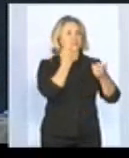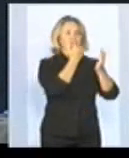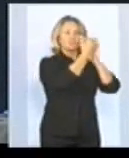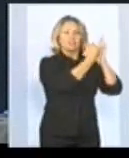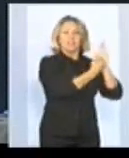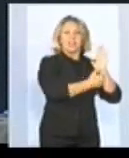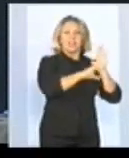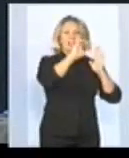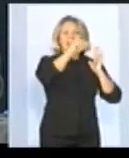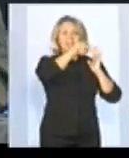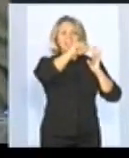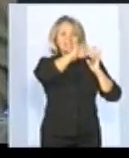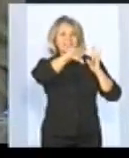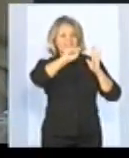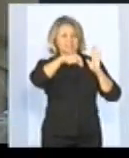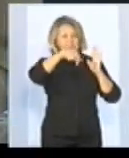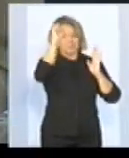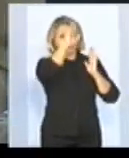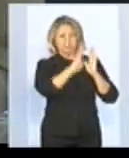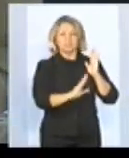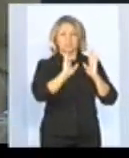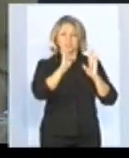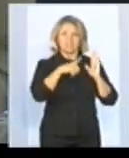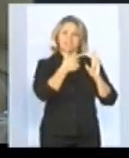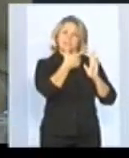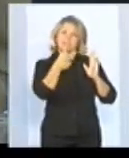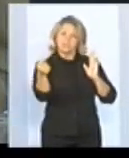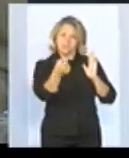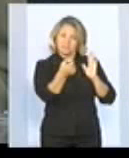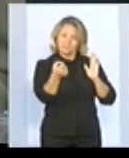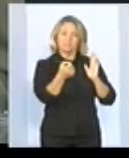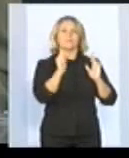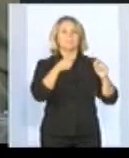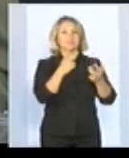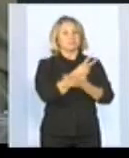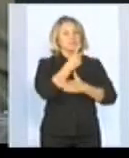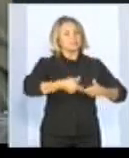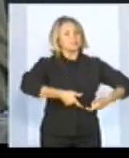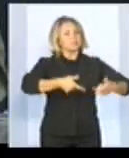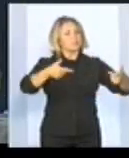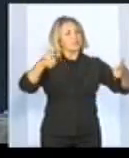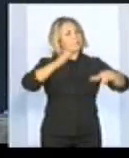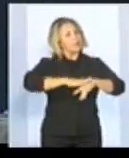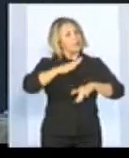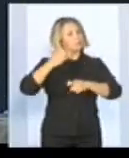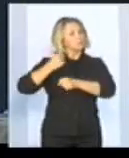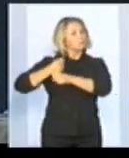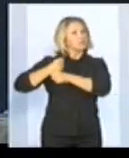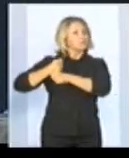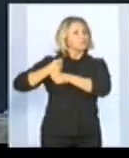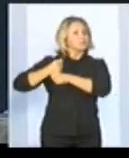espaço qualificado. Antes eram 7, hoje já temos 20. É muito provável que esse número aumente exponencialmente nos próximos anos.